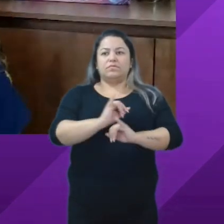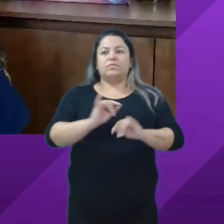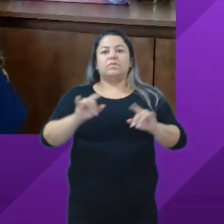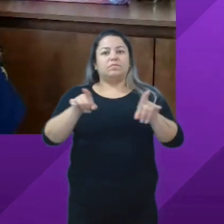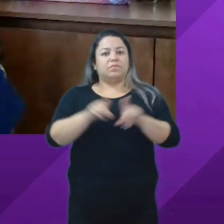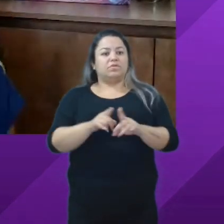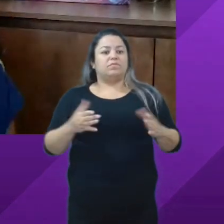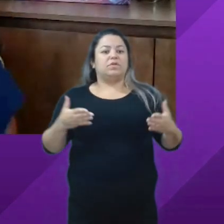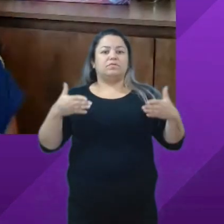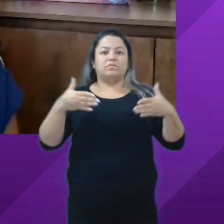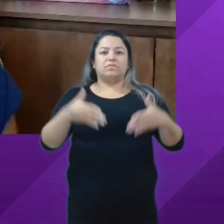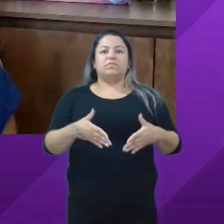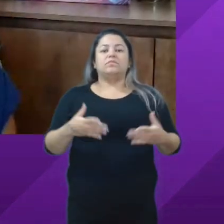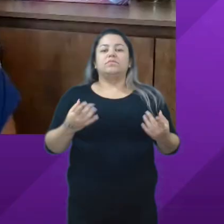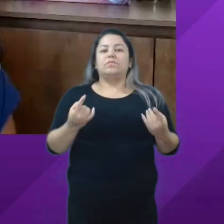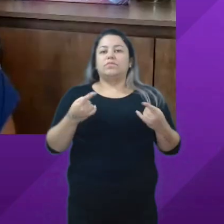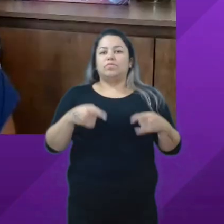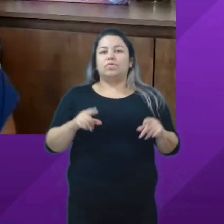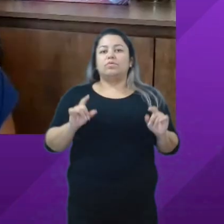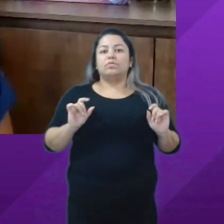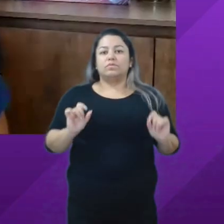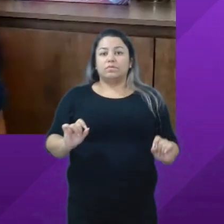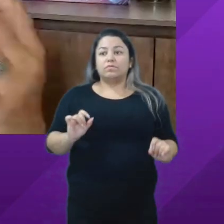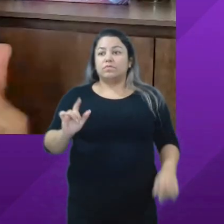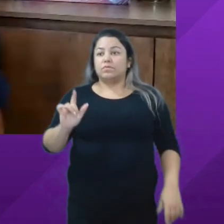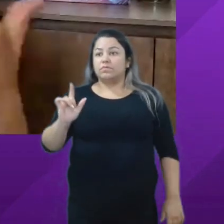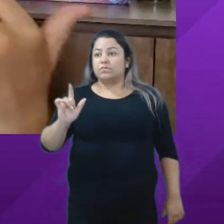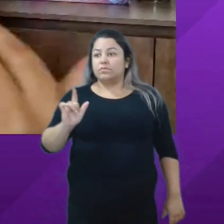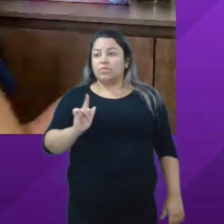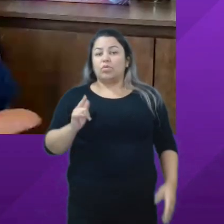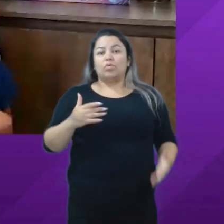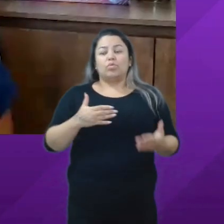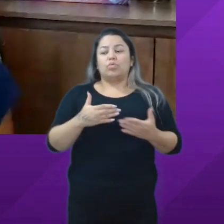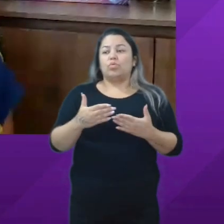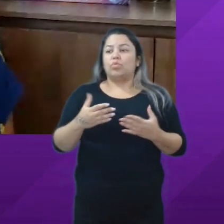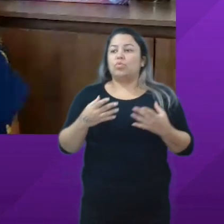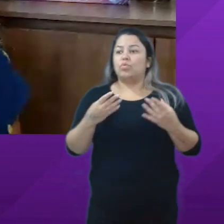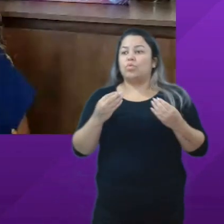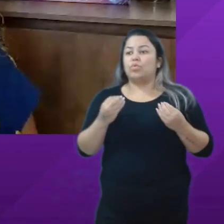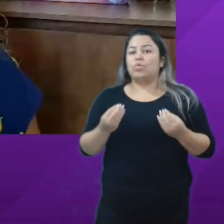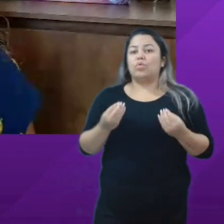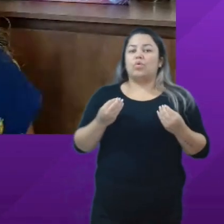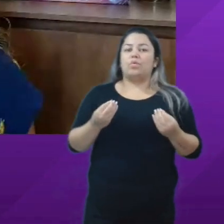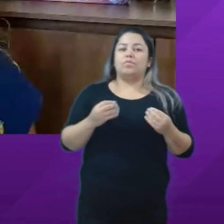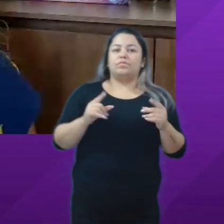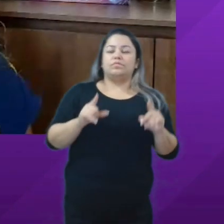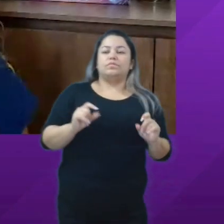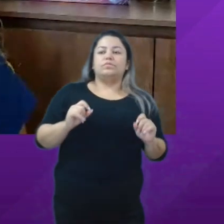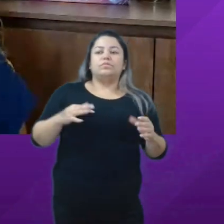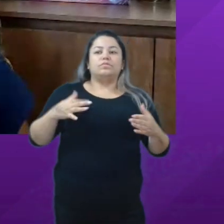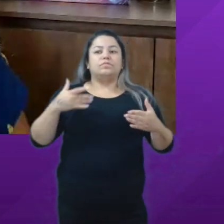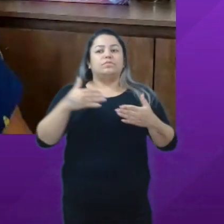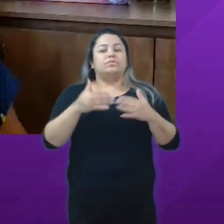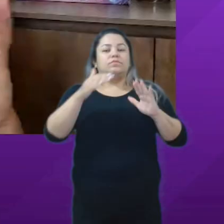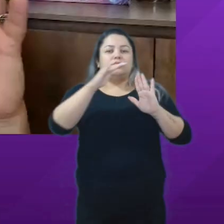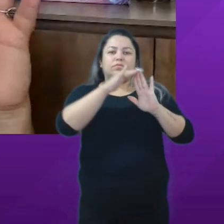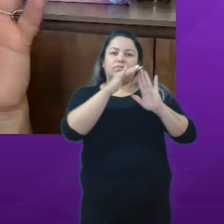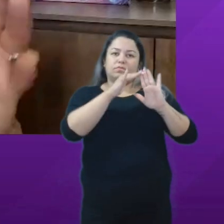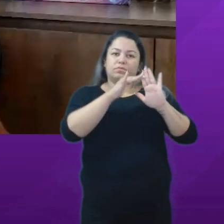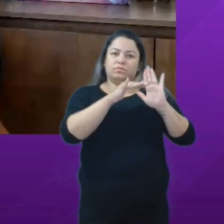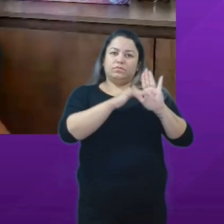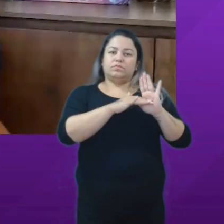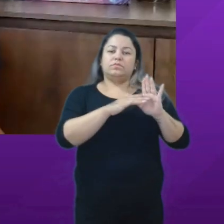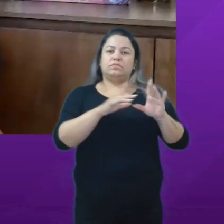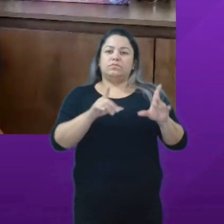participação política, sempre pensando como que a gente pode avançar pautas a partir também da integração com esse